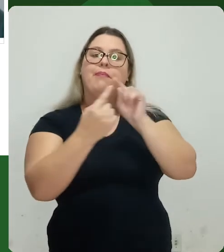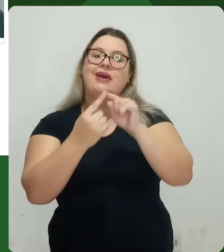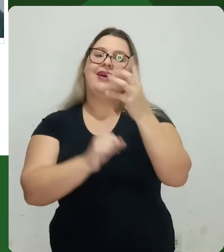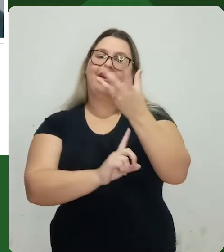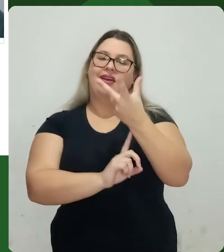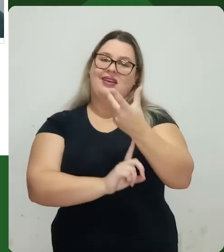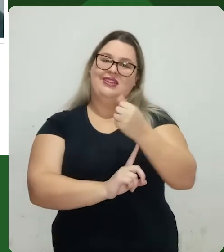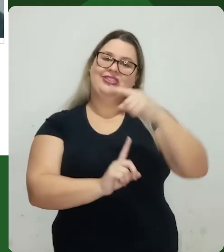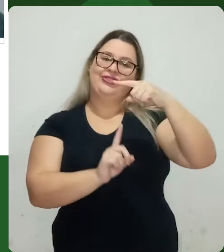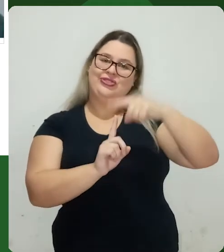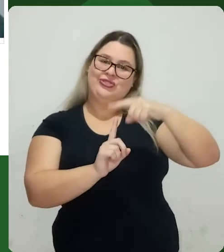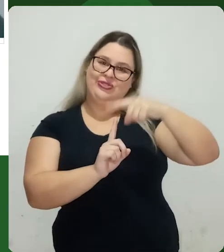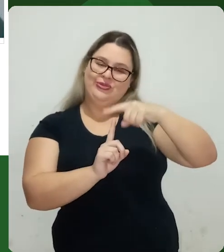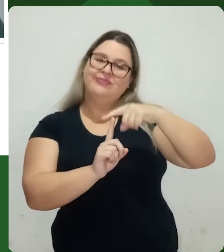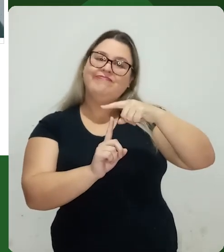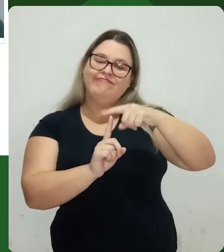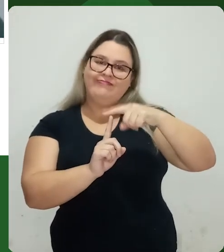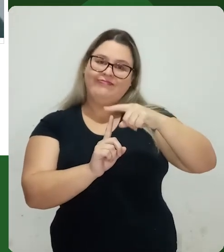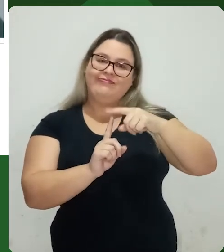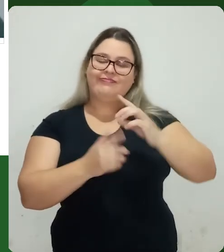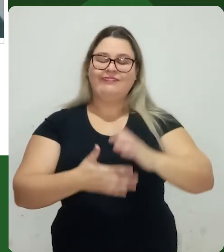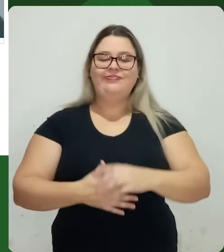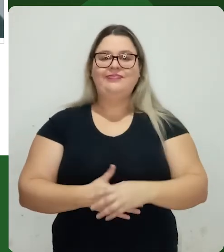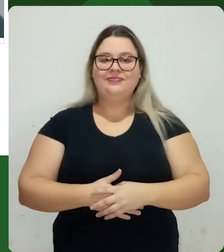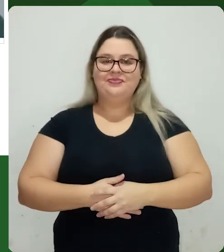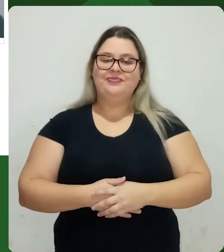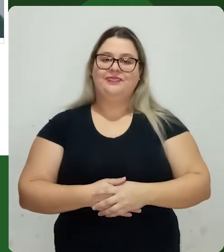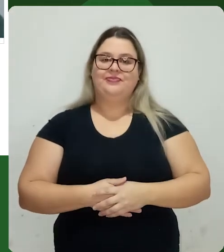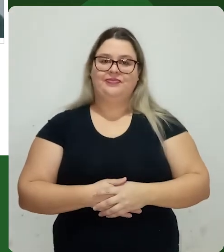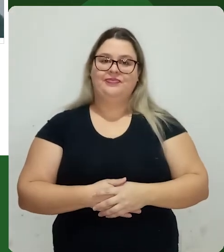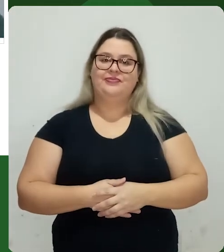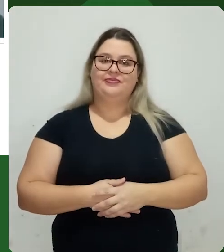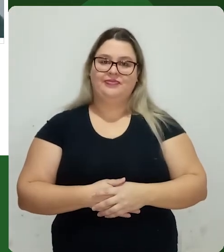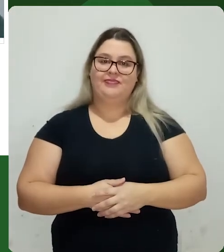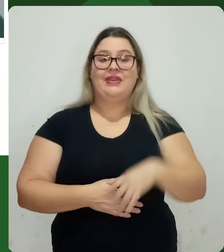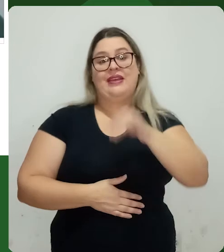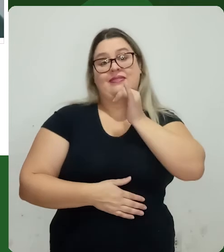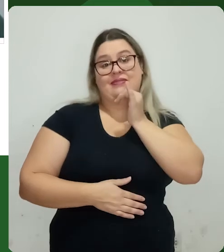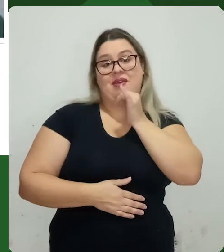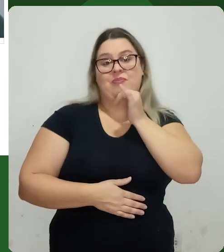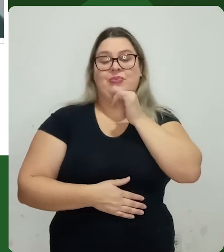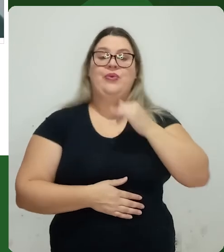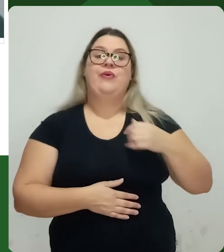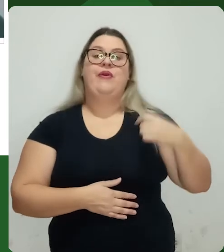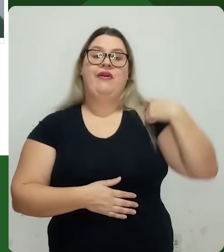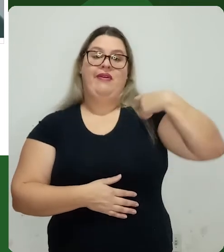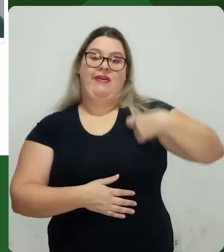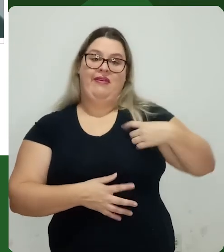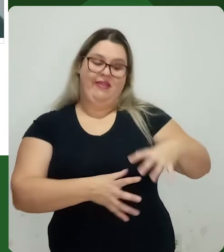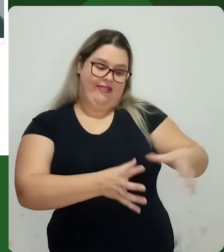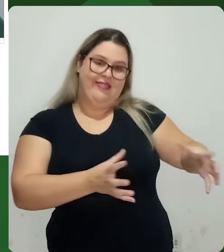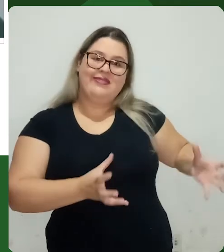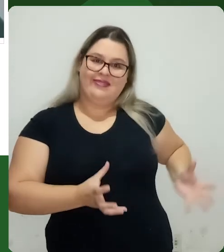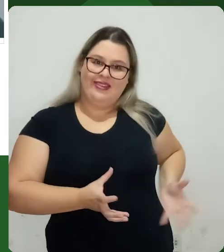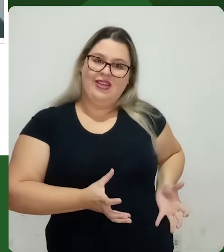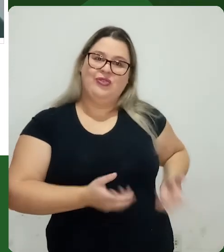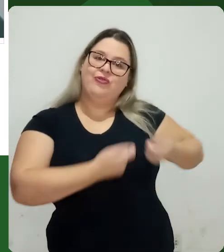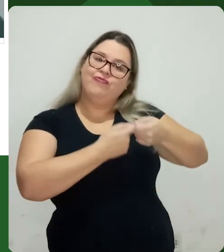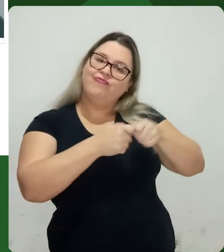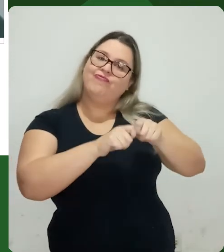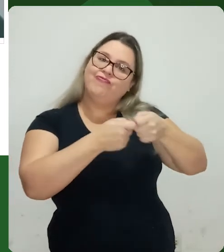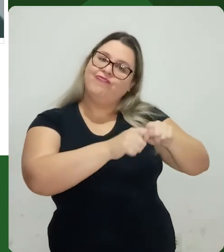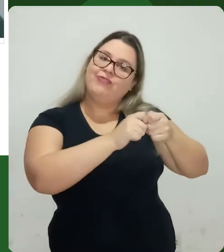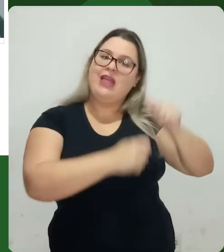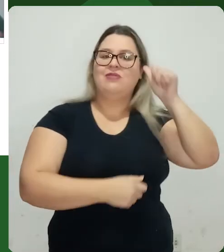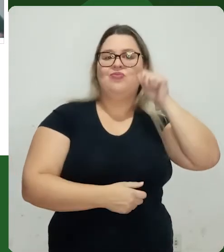estavam relacionadas a diferente gênero e idade. Então também, por exemplo, os cestos eram trançados pelas mulheres